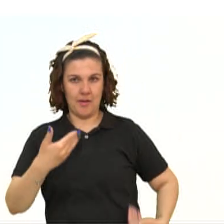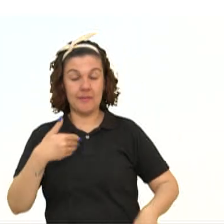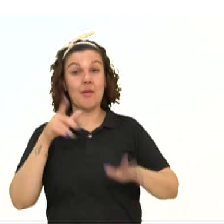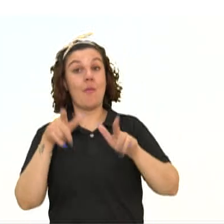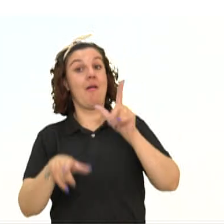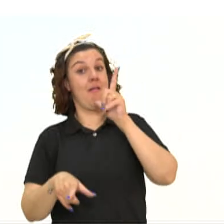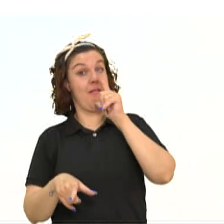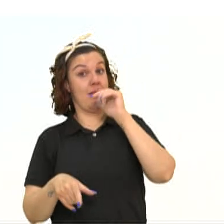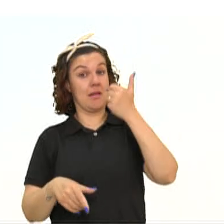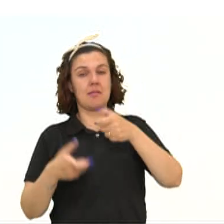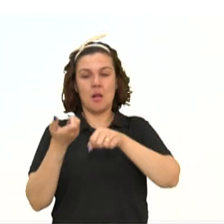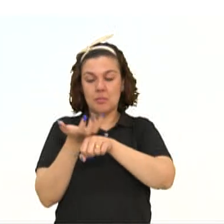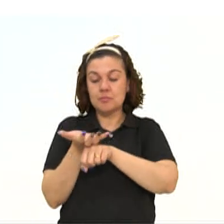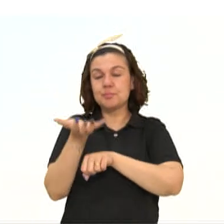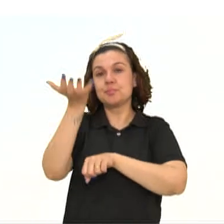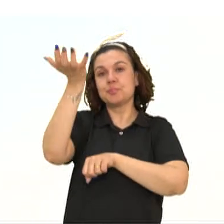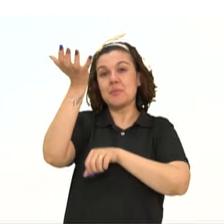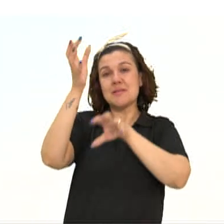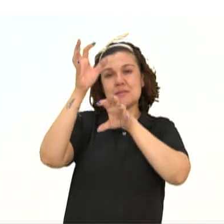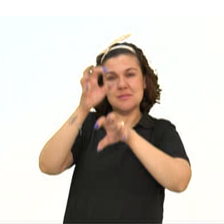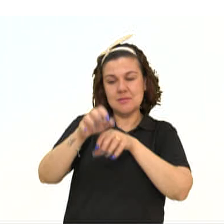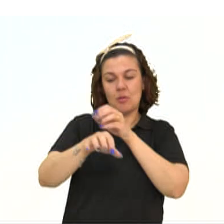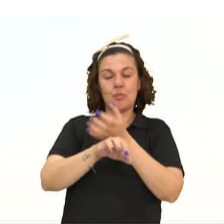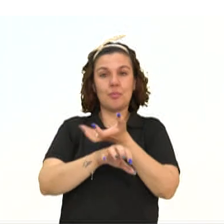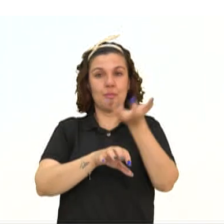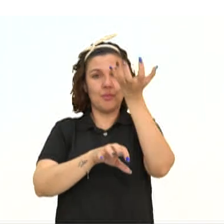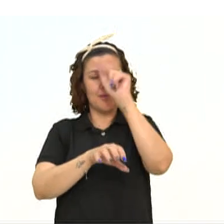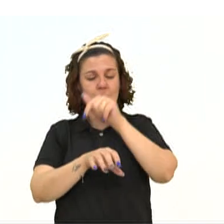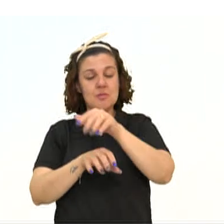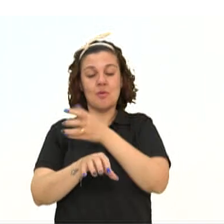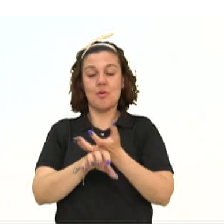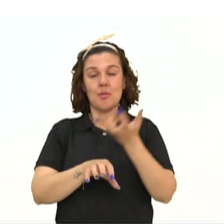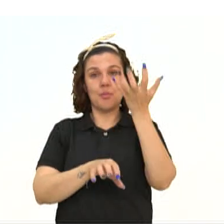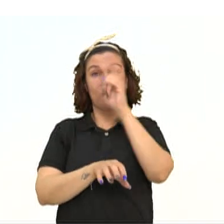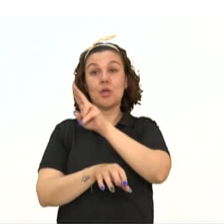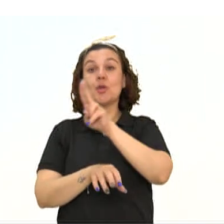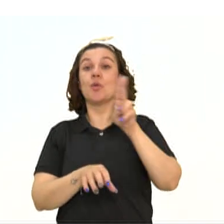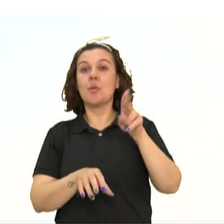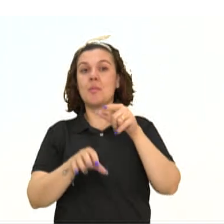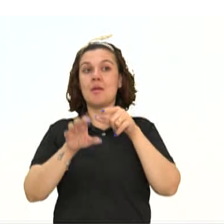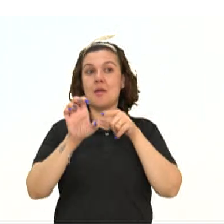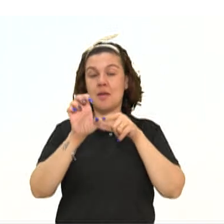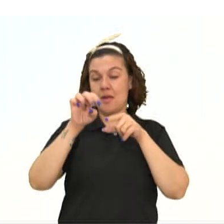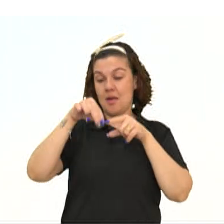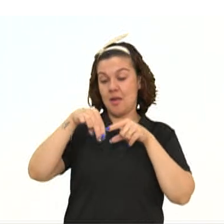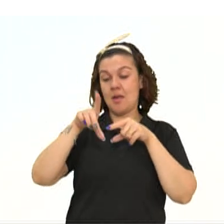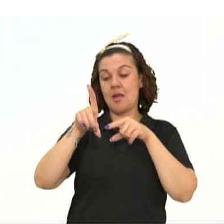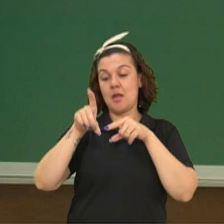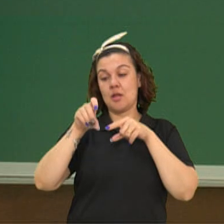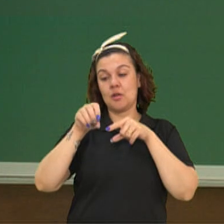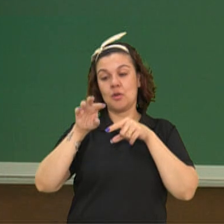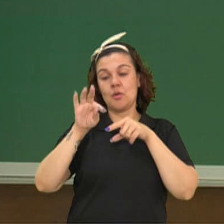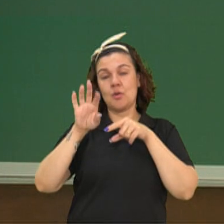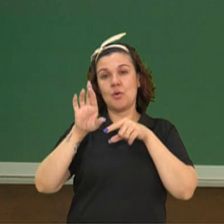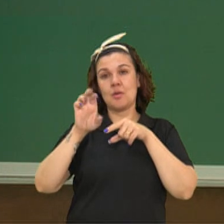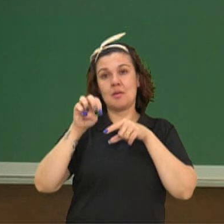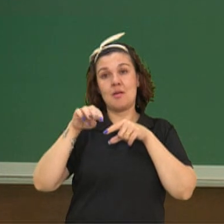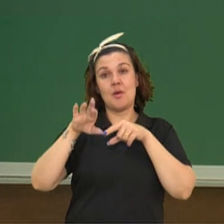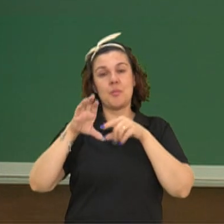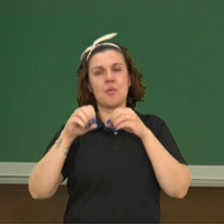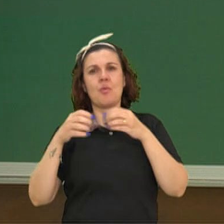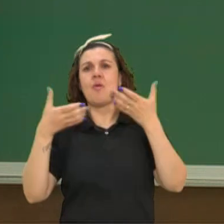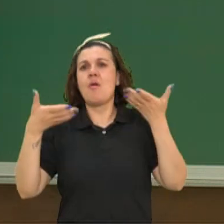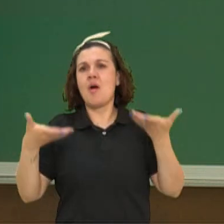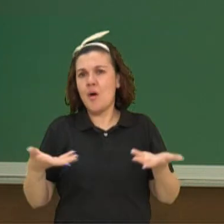estado líquido e precisa evaporar. O processo de evaporar é um processo endotérmico. E da onde que vai retirar o